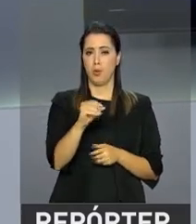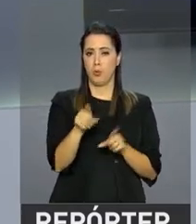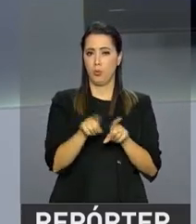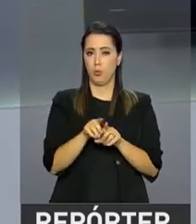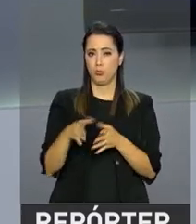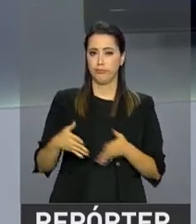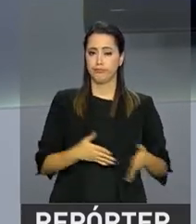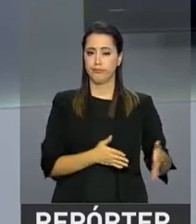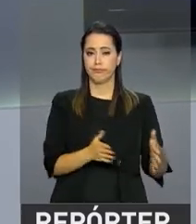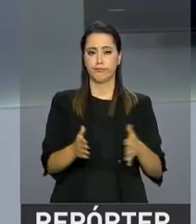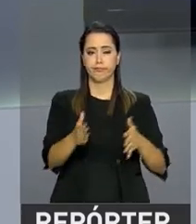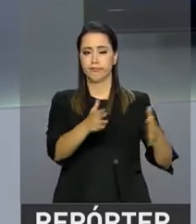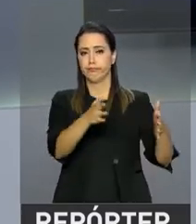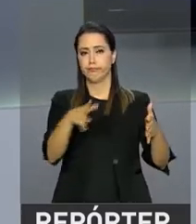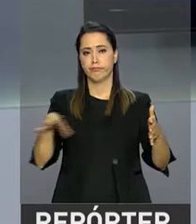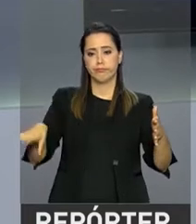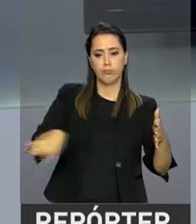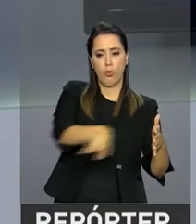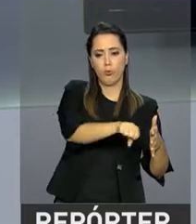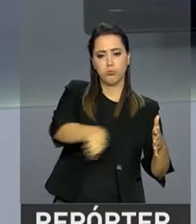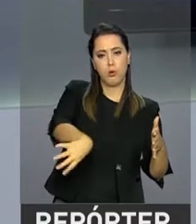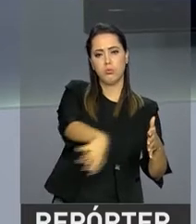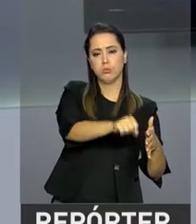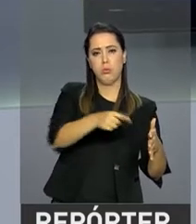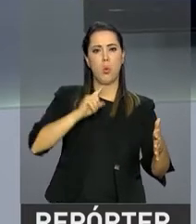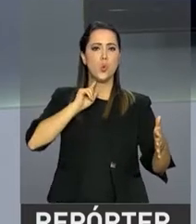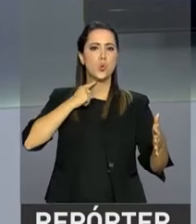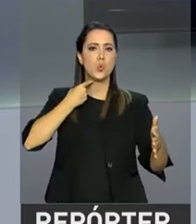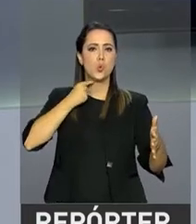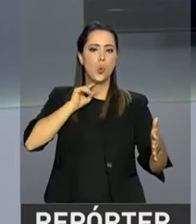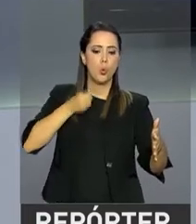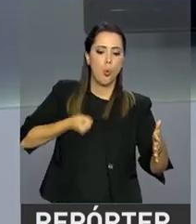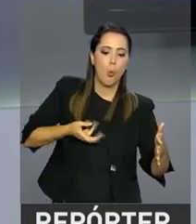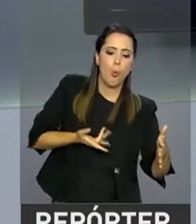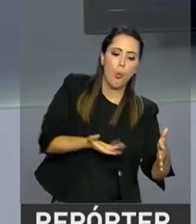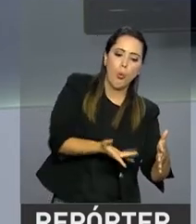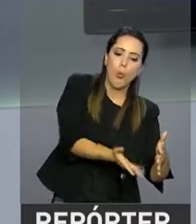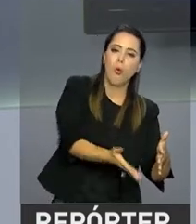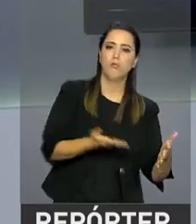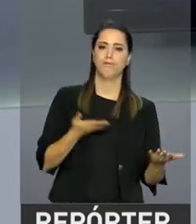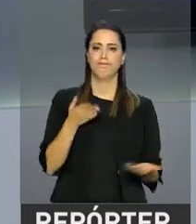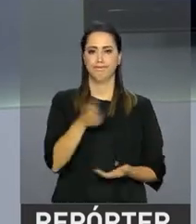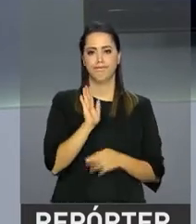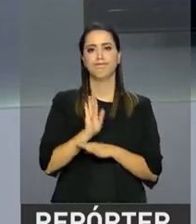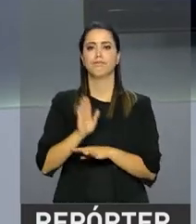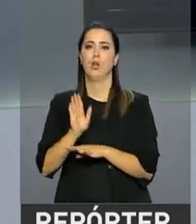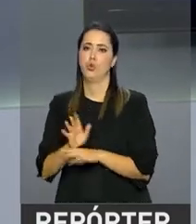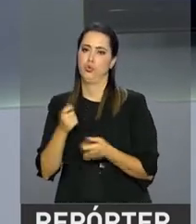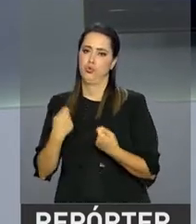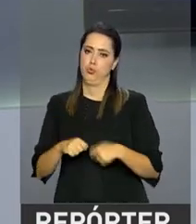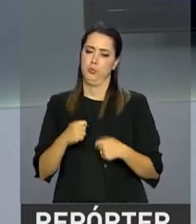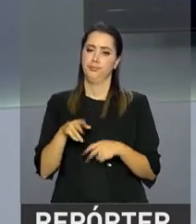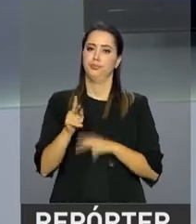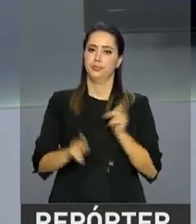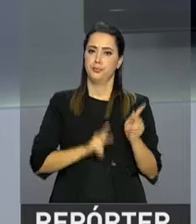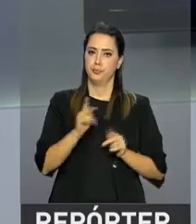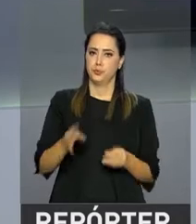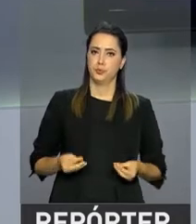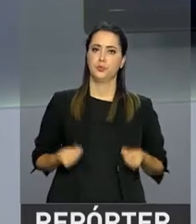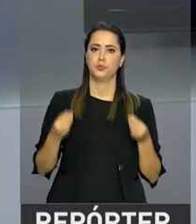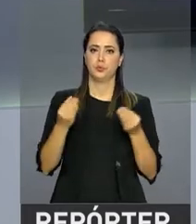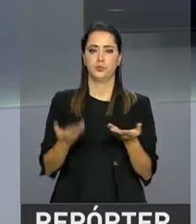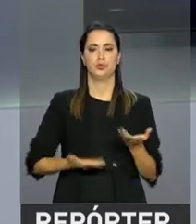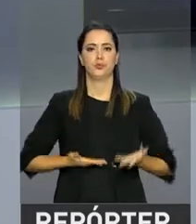com canais da região o grupo de trabalho federal vai determinar ações de socorro e assistência à população e garantir o restabelecimento